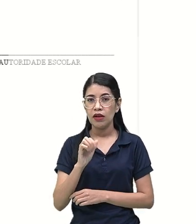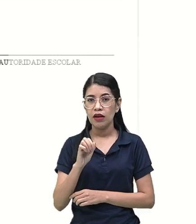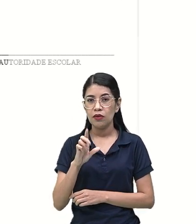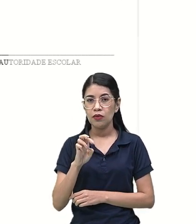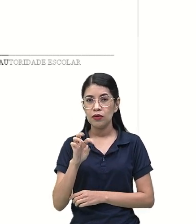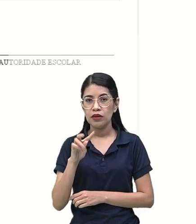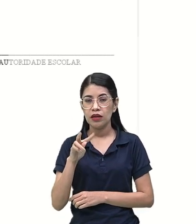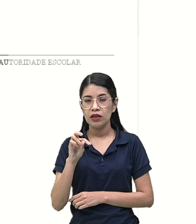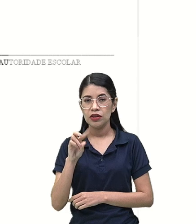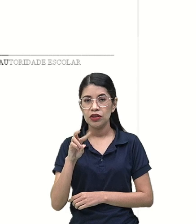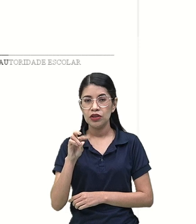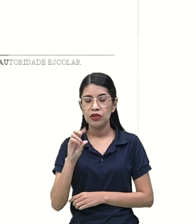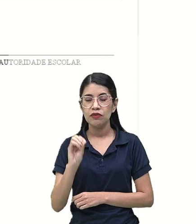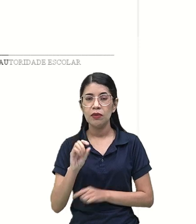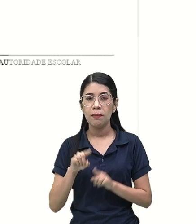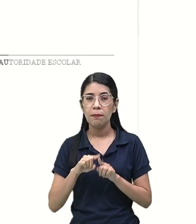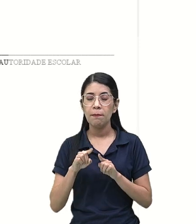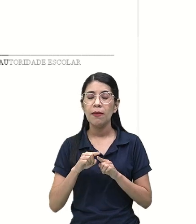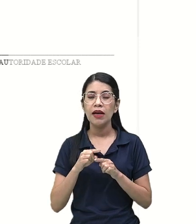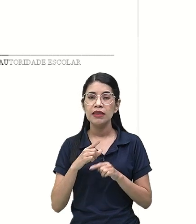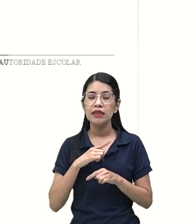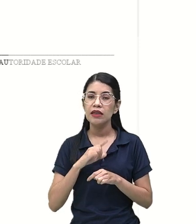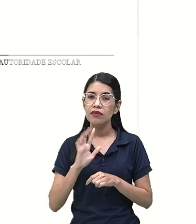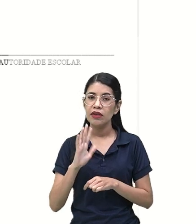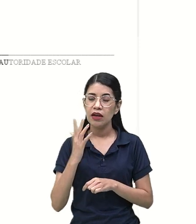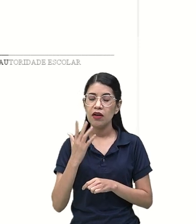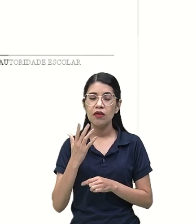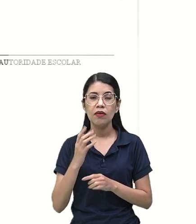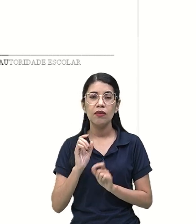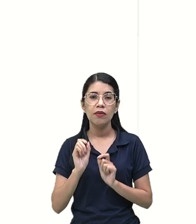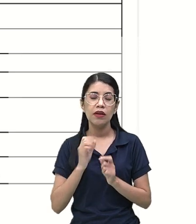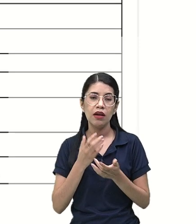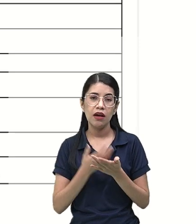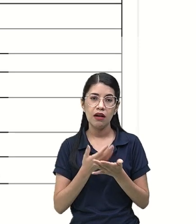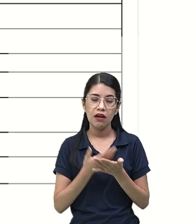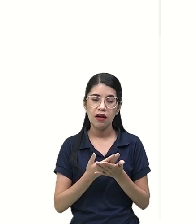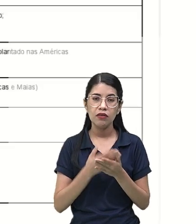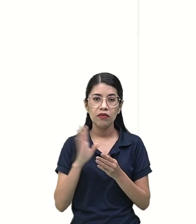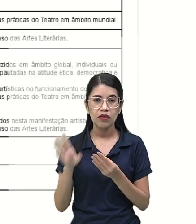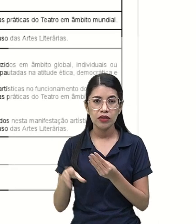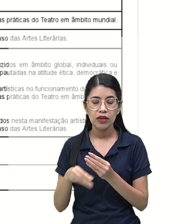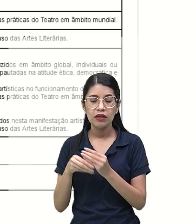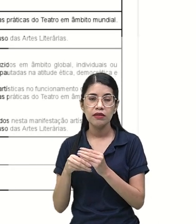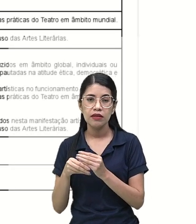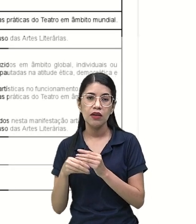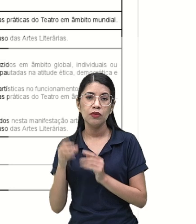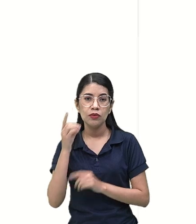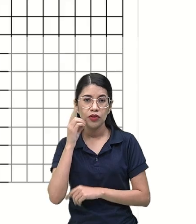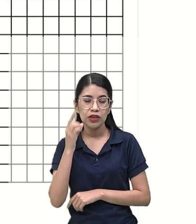no dia 16, aglutinada aí com a aula do dia 16. O que